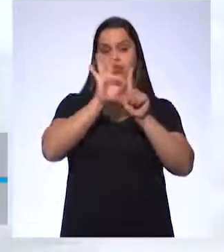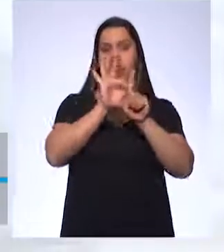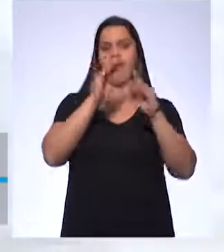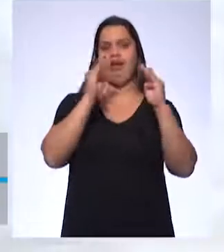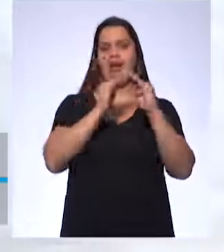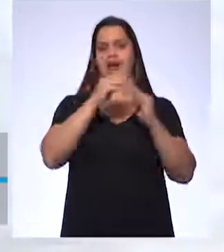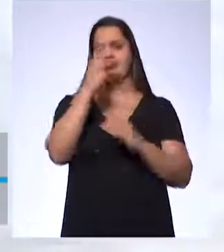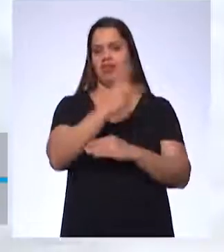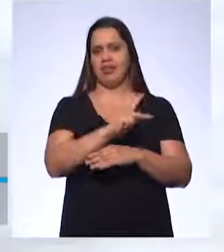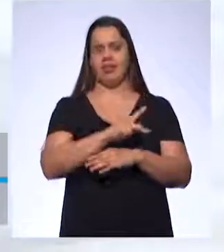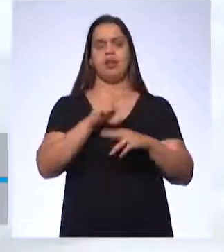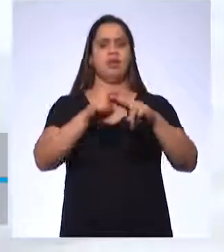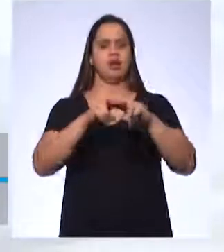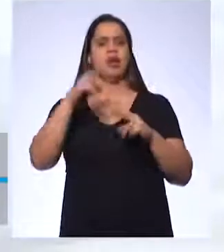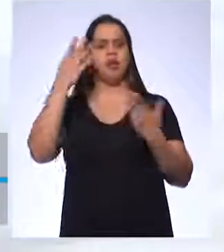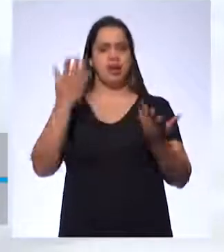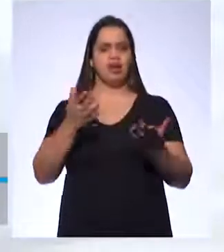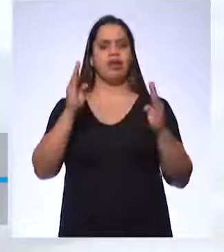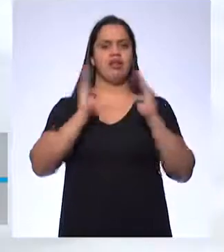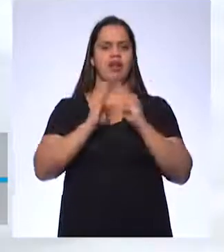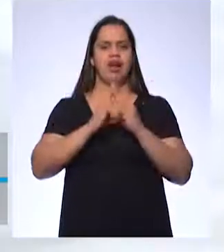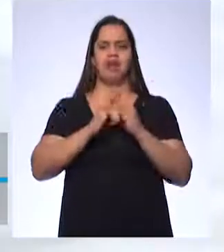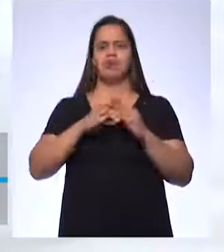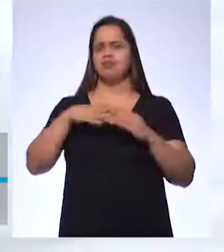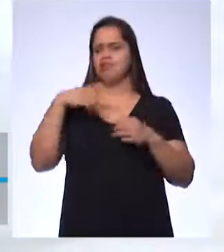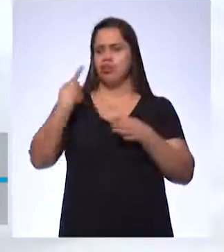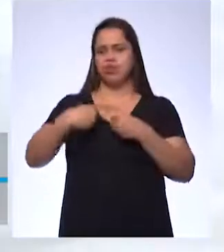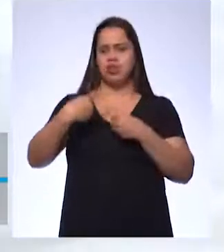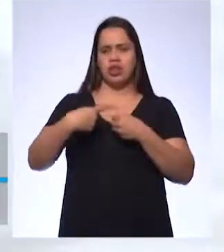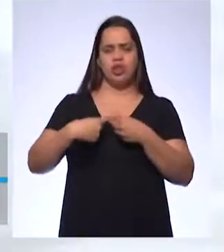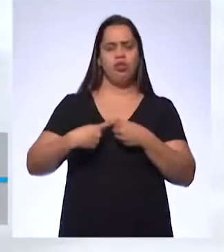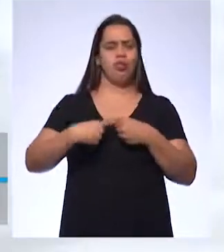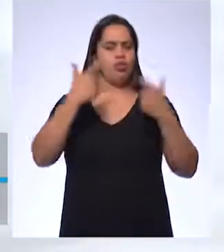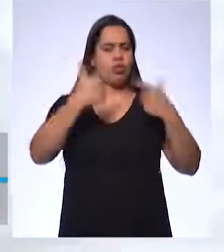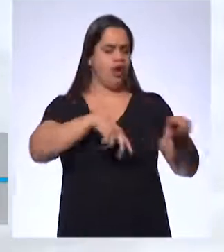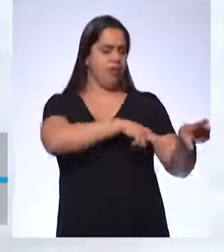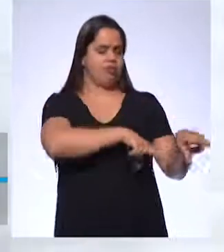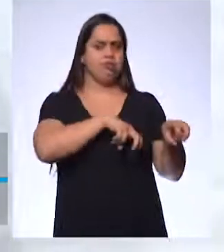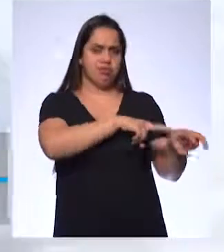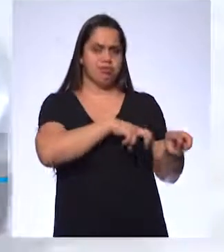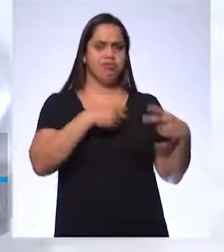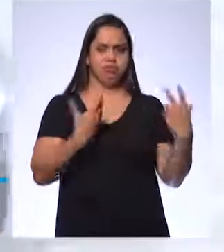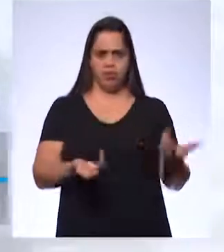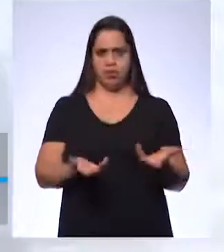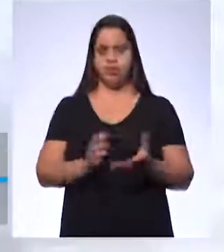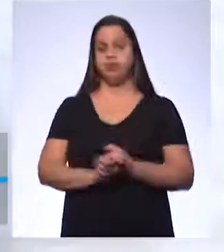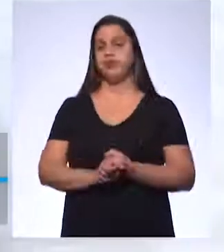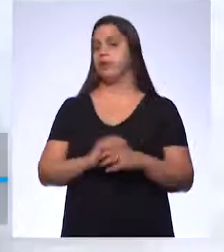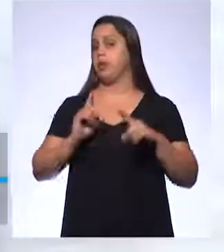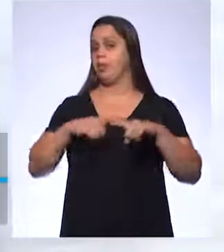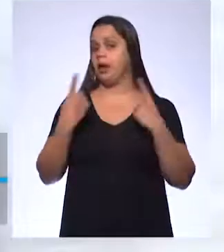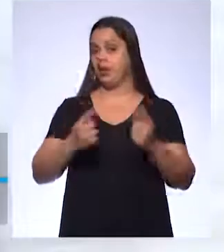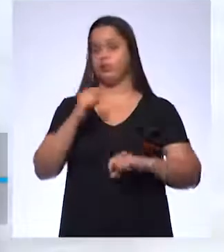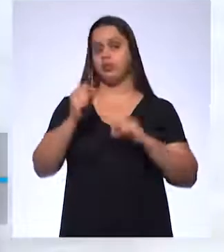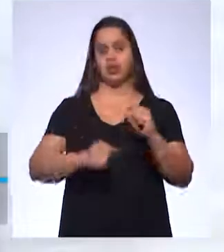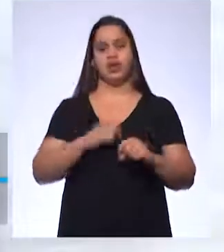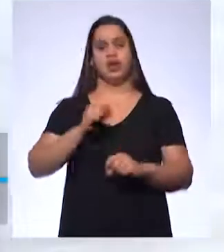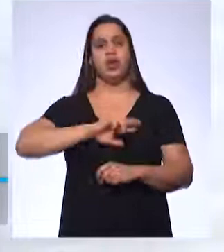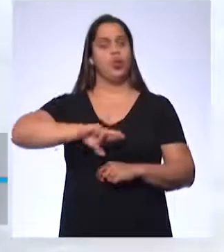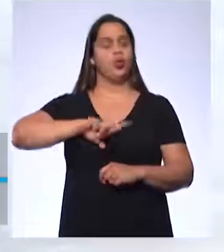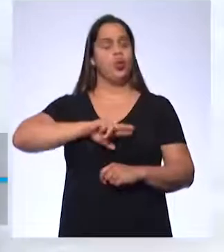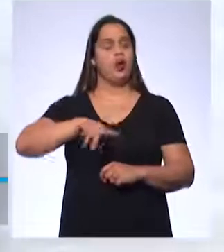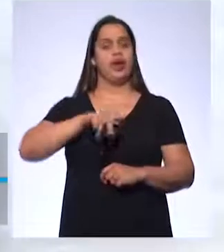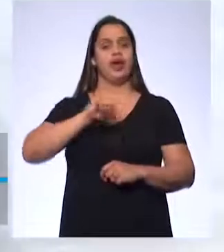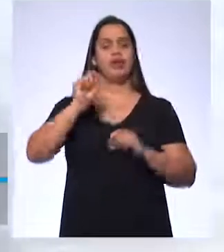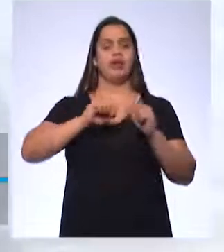muito ligado, principalmente, a essas casas bem interioranas, de zona rural, né? Tá bom? Mas isso não quer dizer